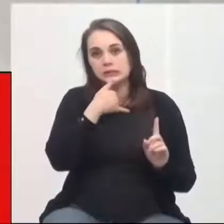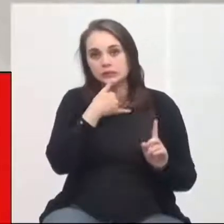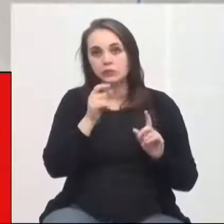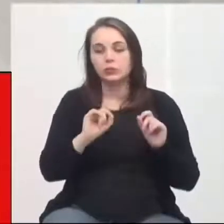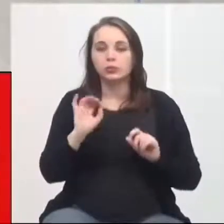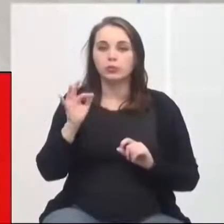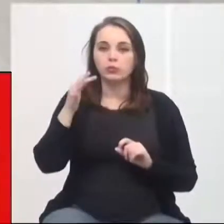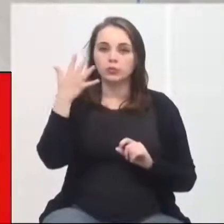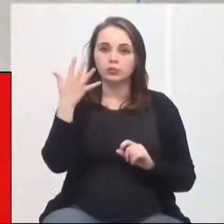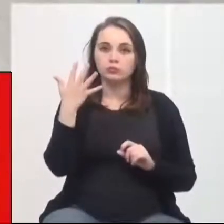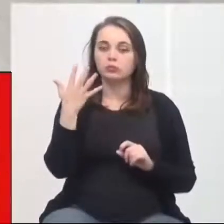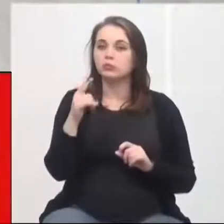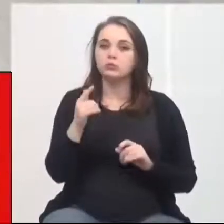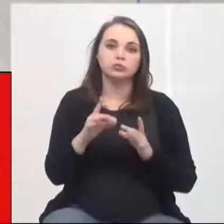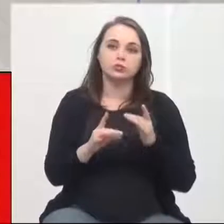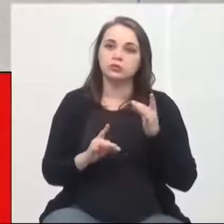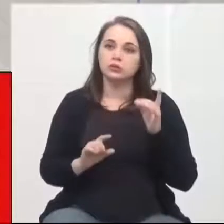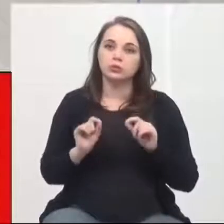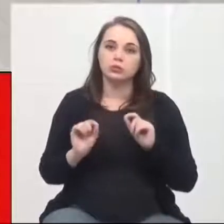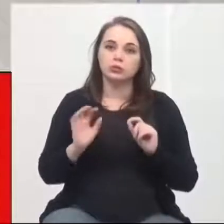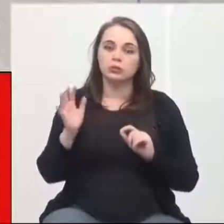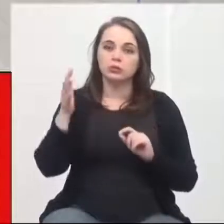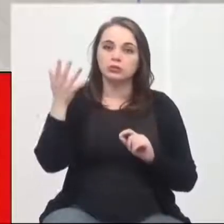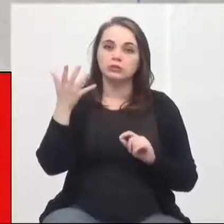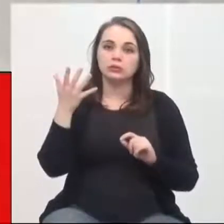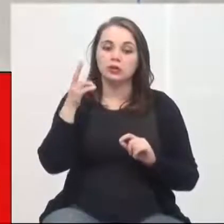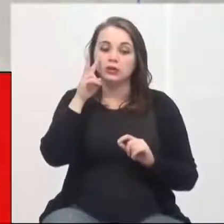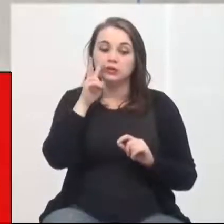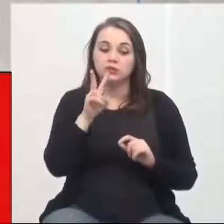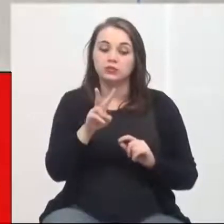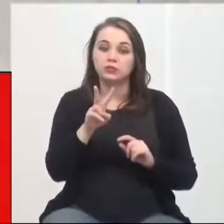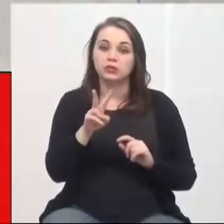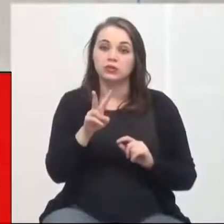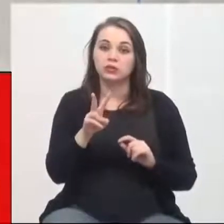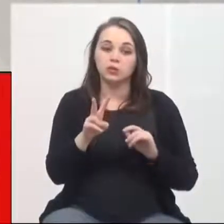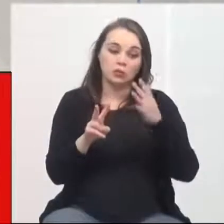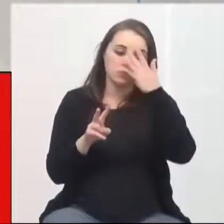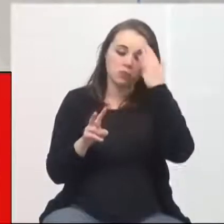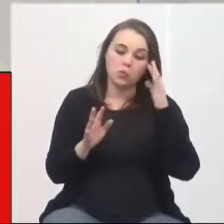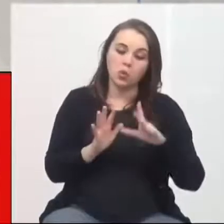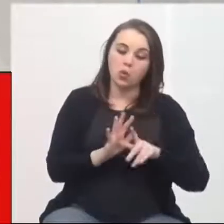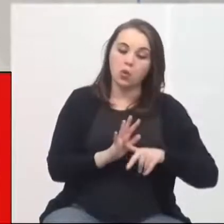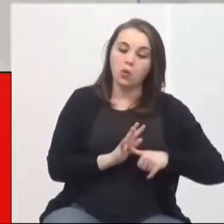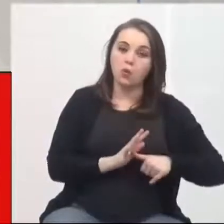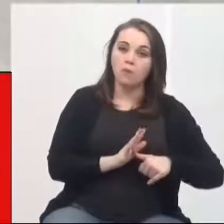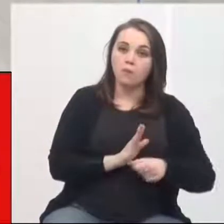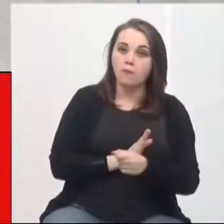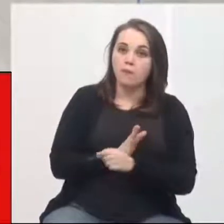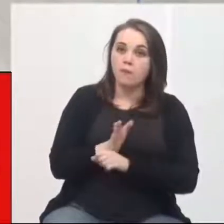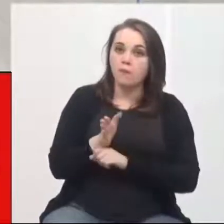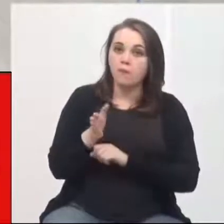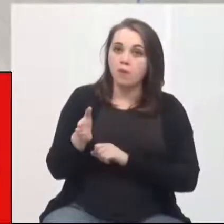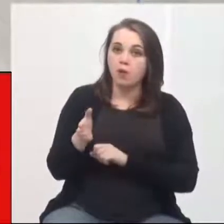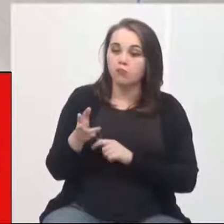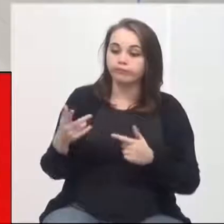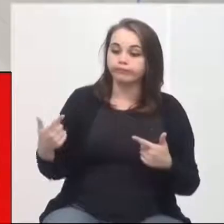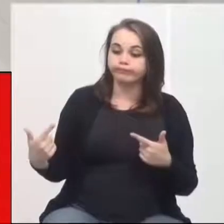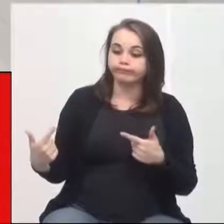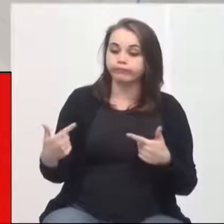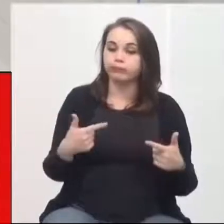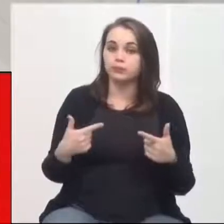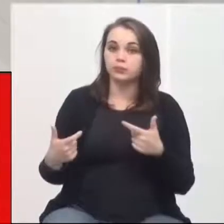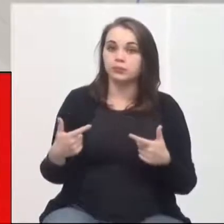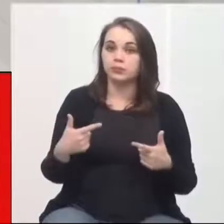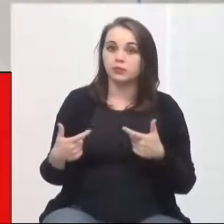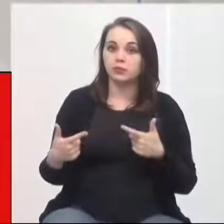do momento, sem detalhes do que estava acontecendo, depararam-se com os assaltantes cruzando caminhos opostos e numa